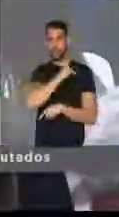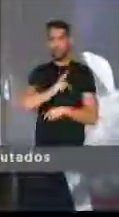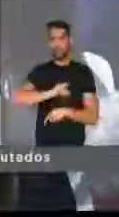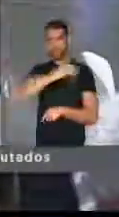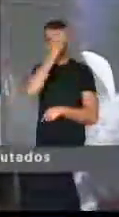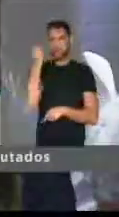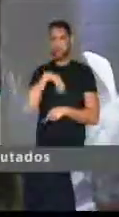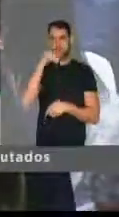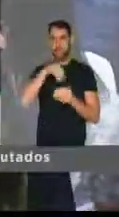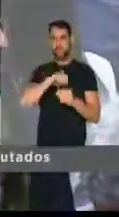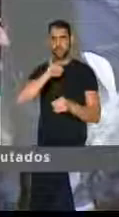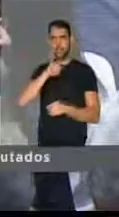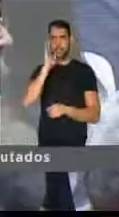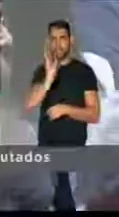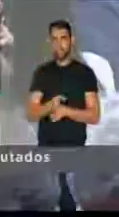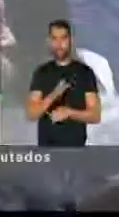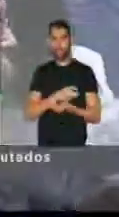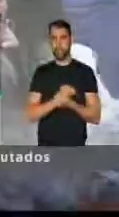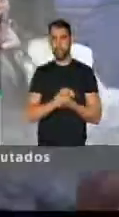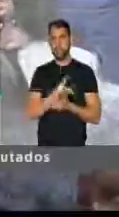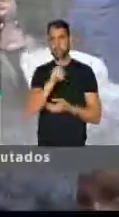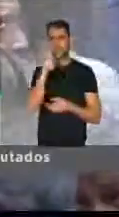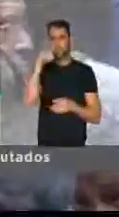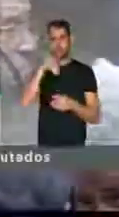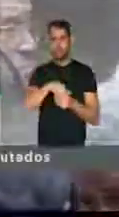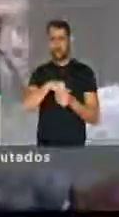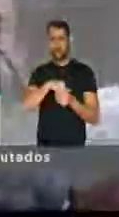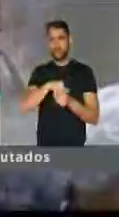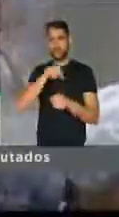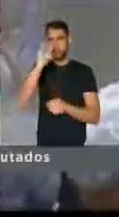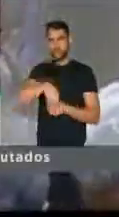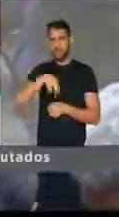Temer, eleições diretas já. E o PT vota sim, senhor presidente. Democrata.